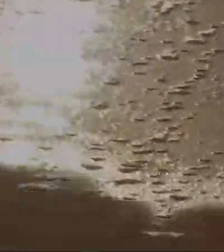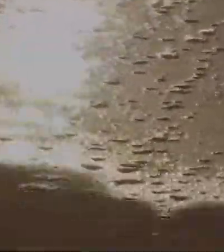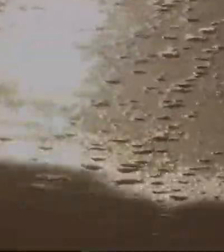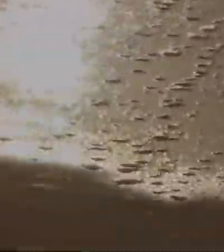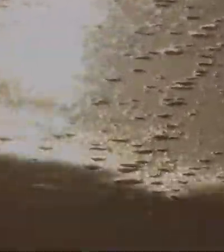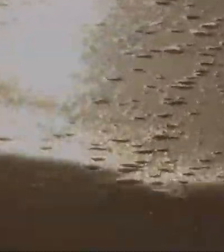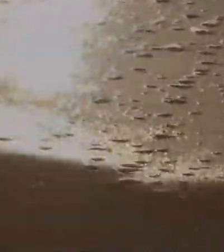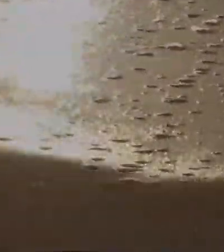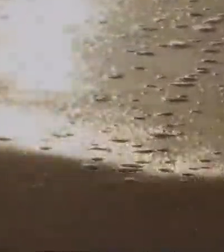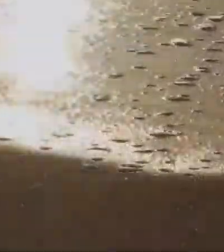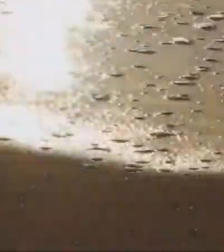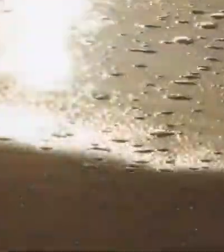e aí